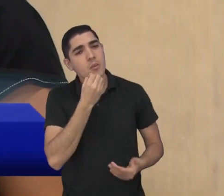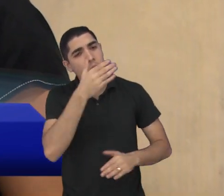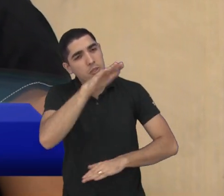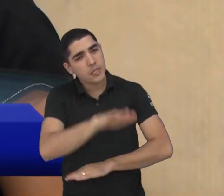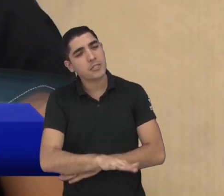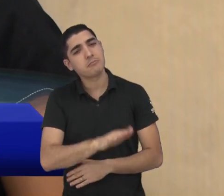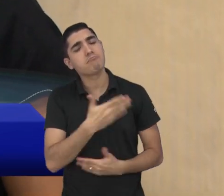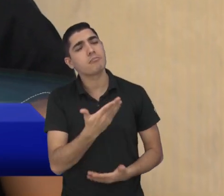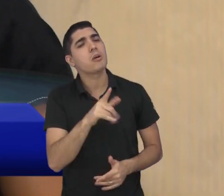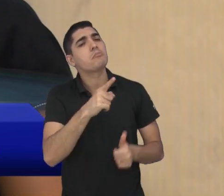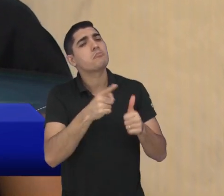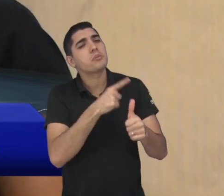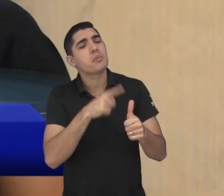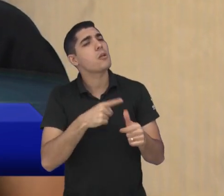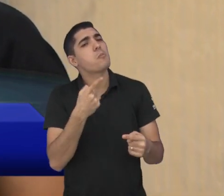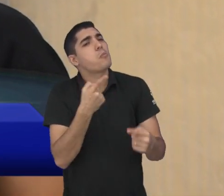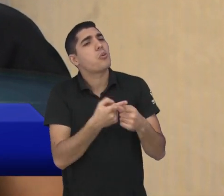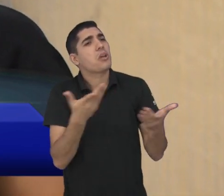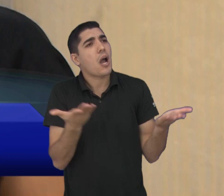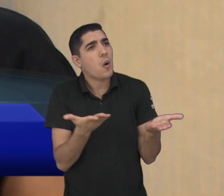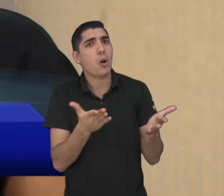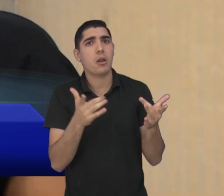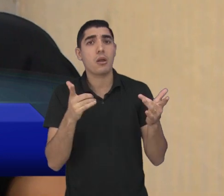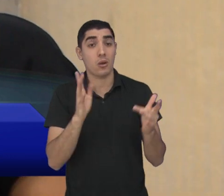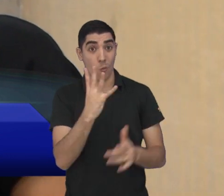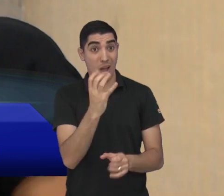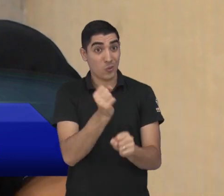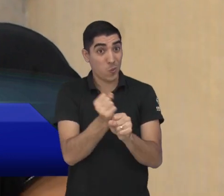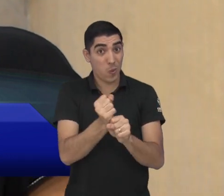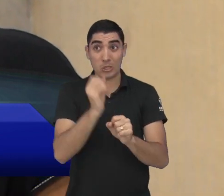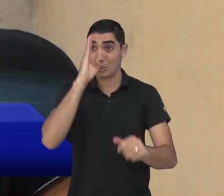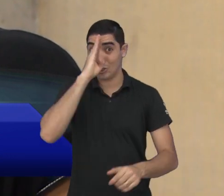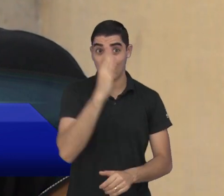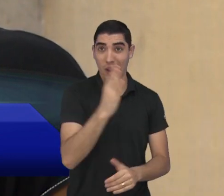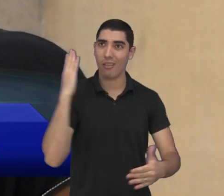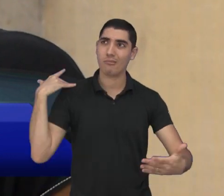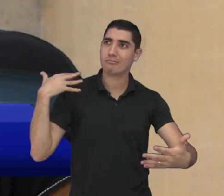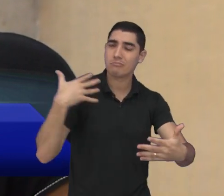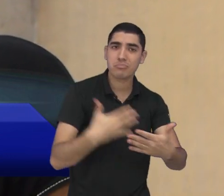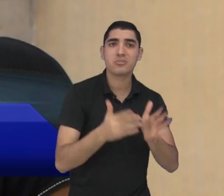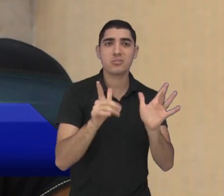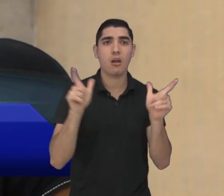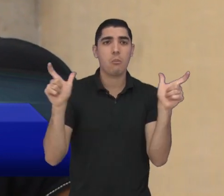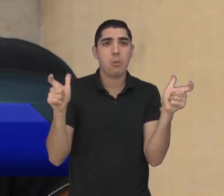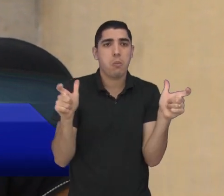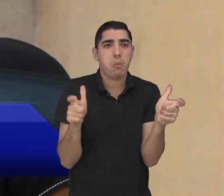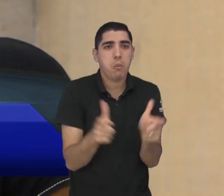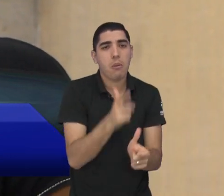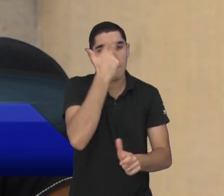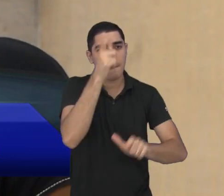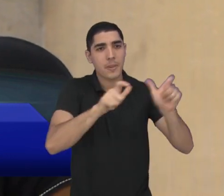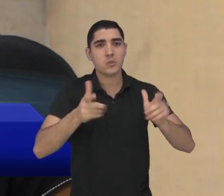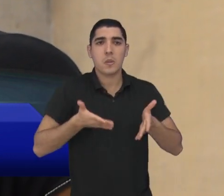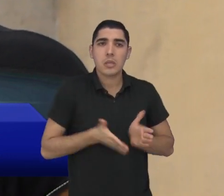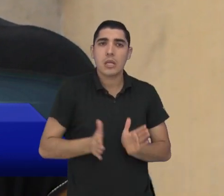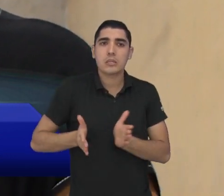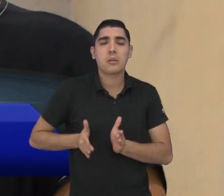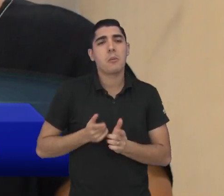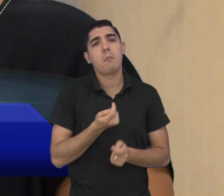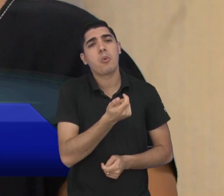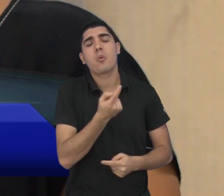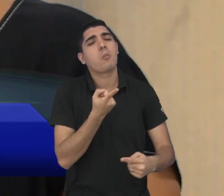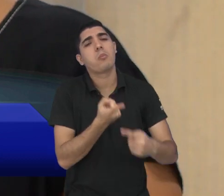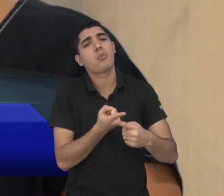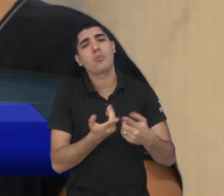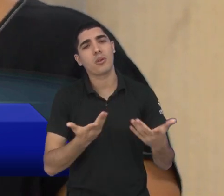gente entender, né, como chegamos até aqui. 4 anos consecutivos de queda no número de nascimentos. O que